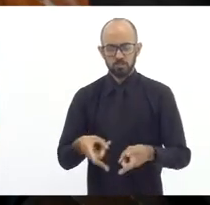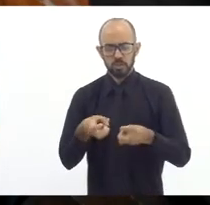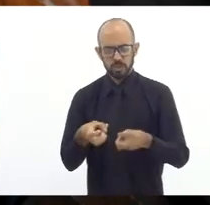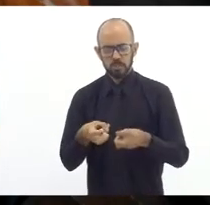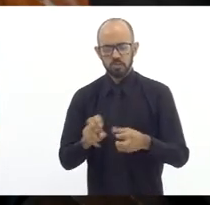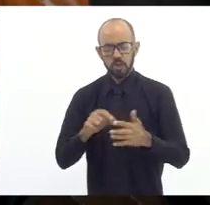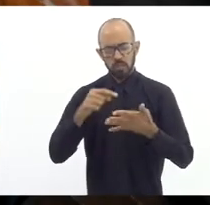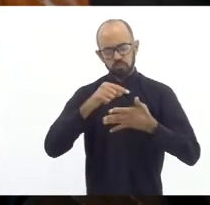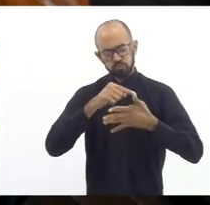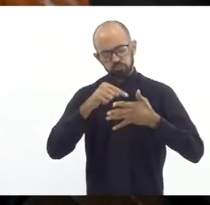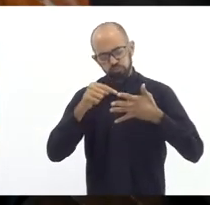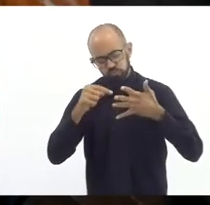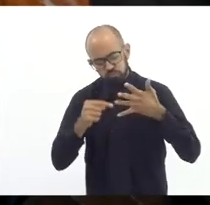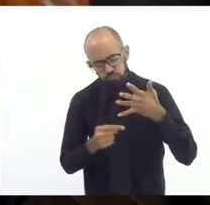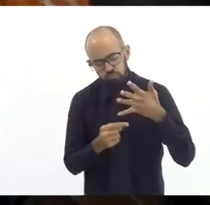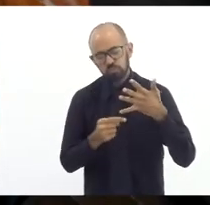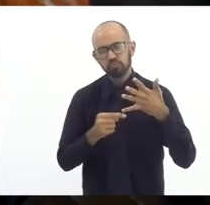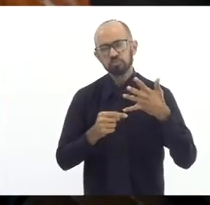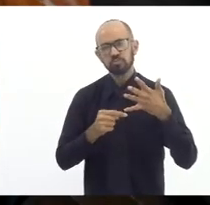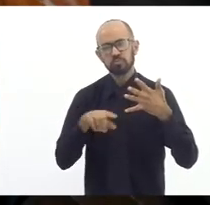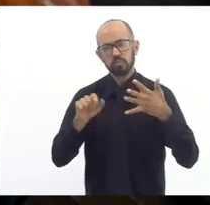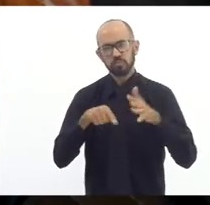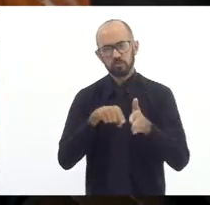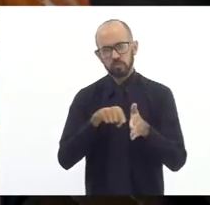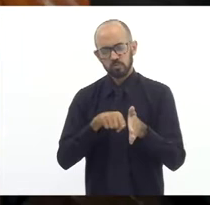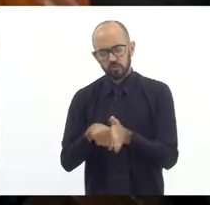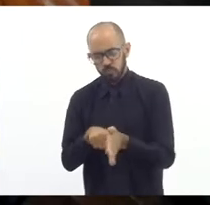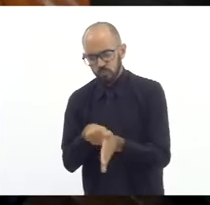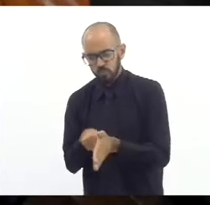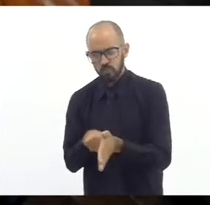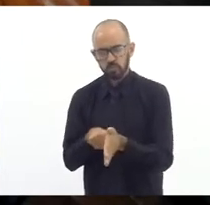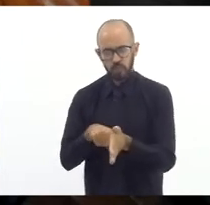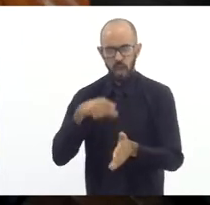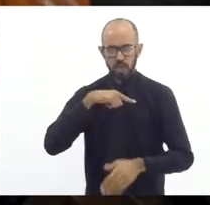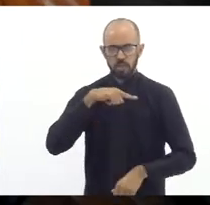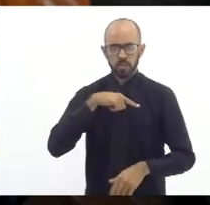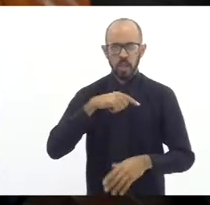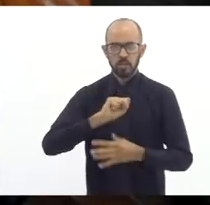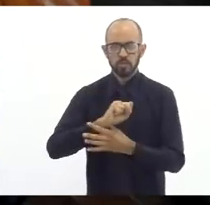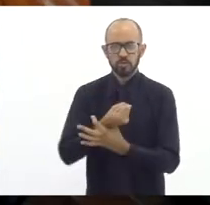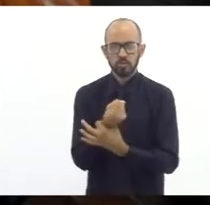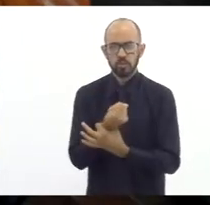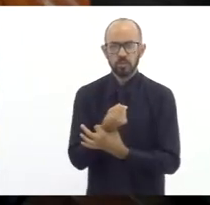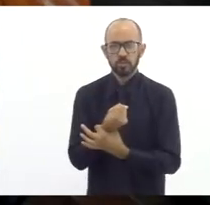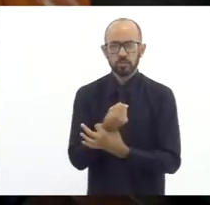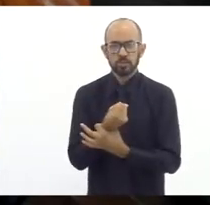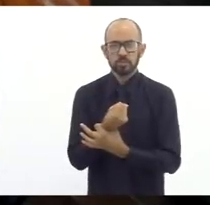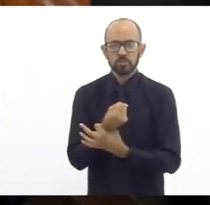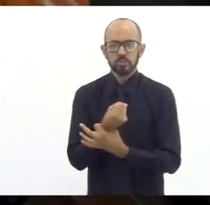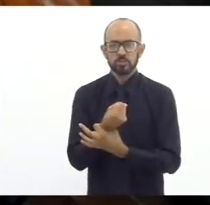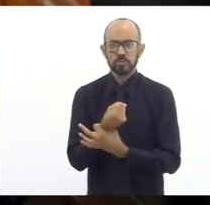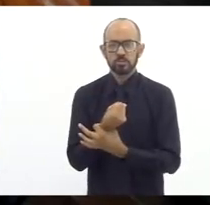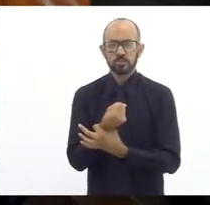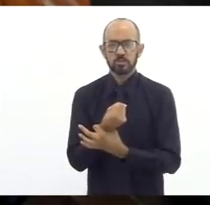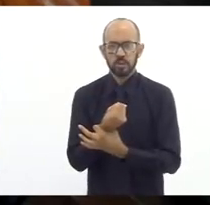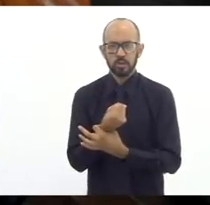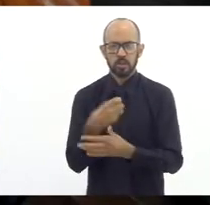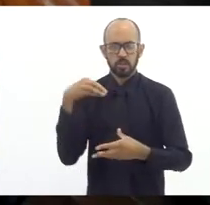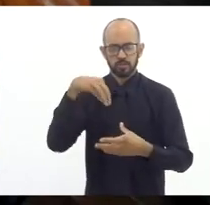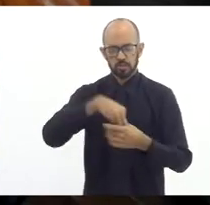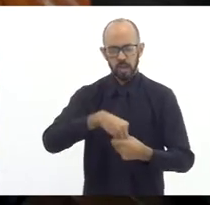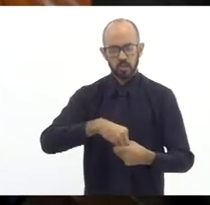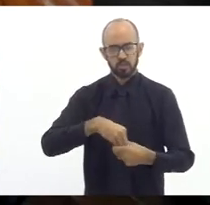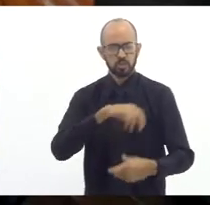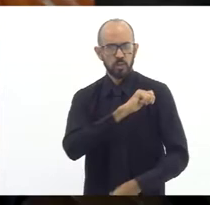a item. A gente tem itens de fiscalização e estão, os itens de segurança estão inseridos na nossa rotina